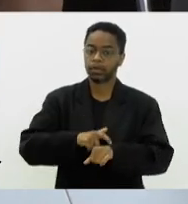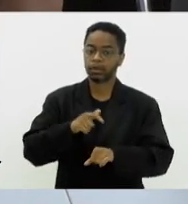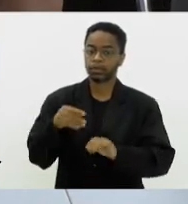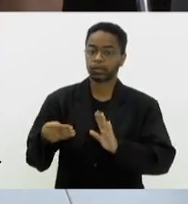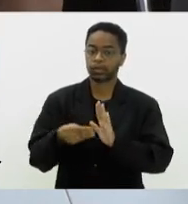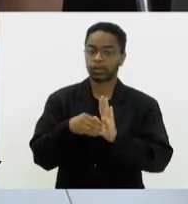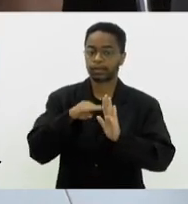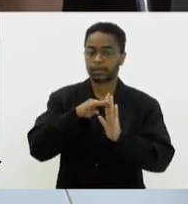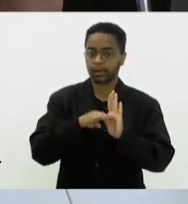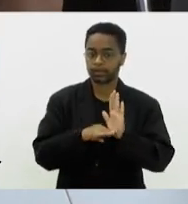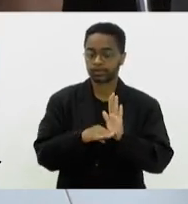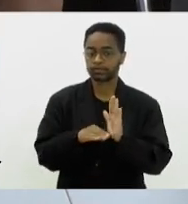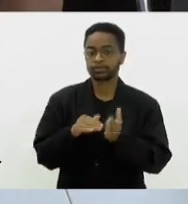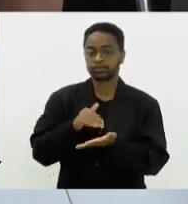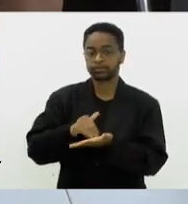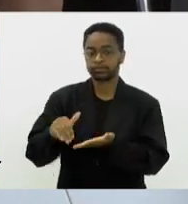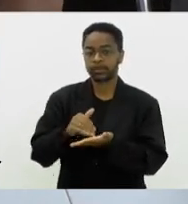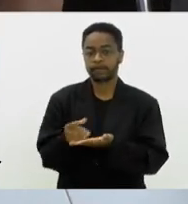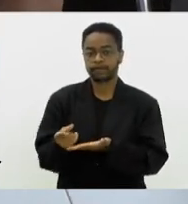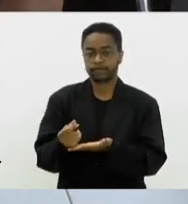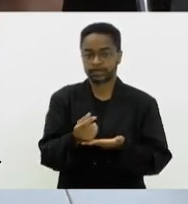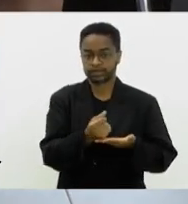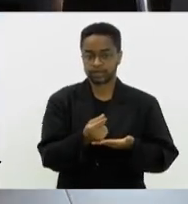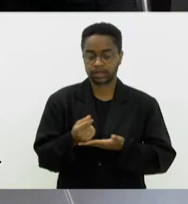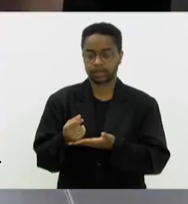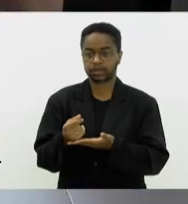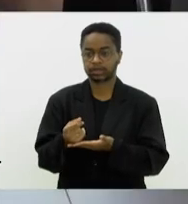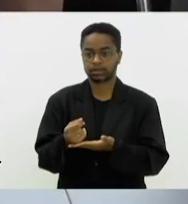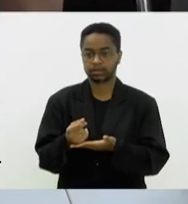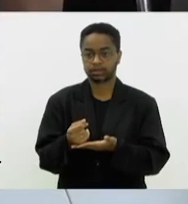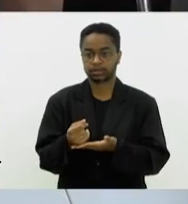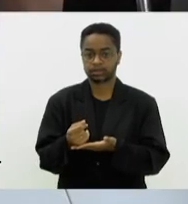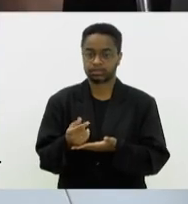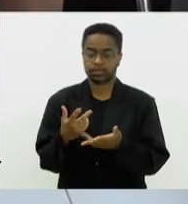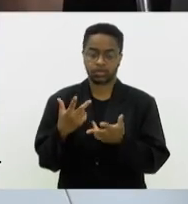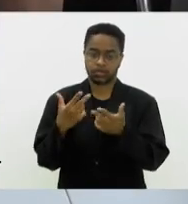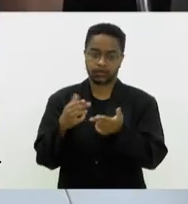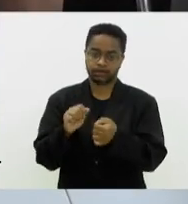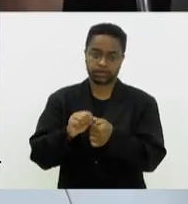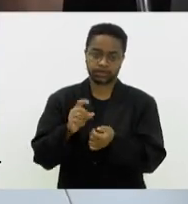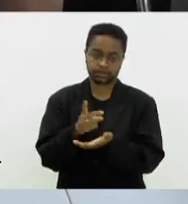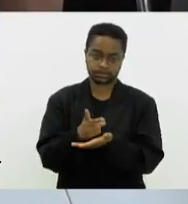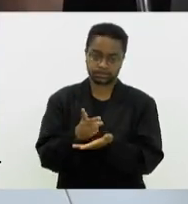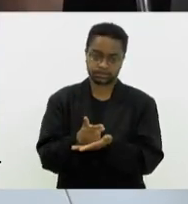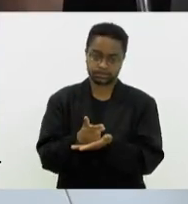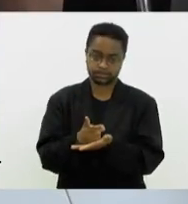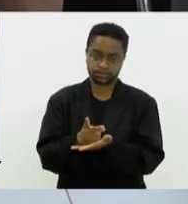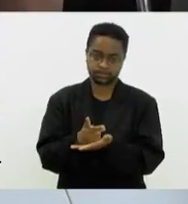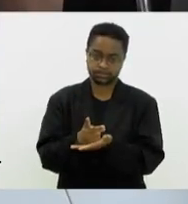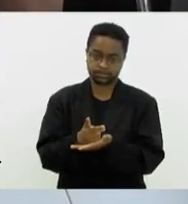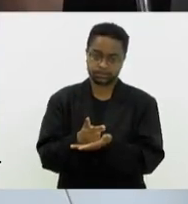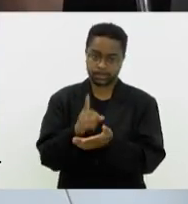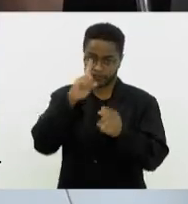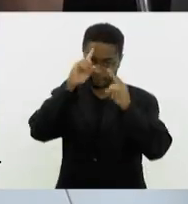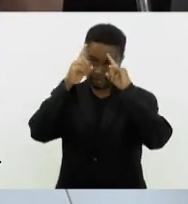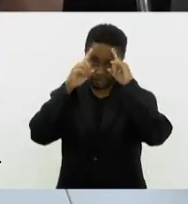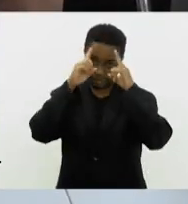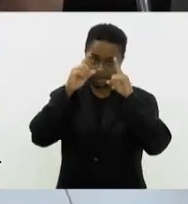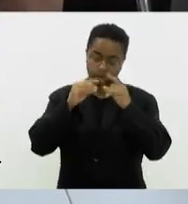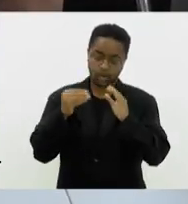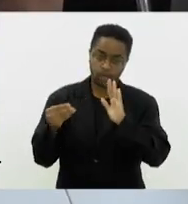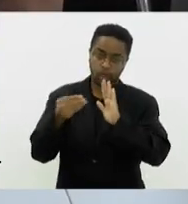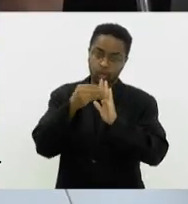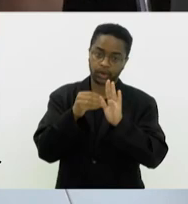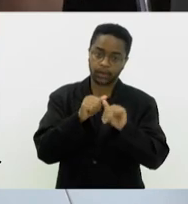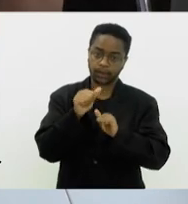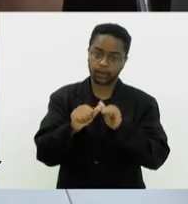a Secretaria de Fazenda mandar, como sempre faz, via Espírito Santo, todas as modificações